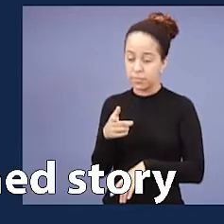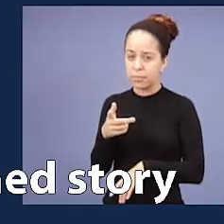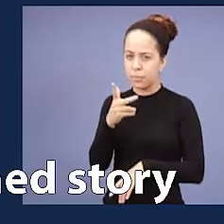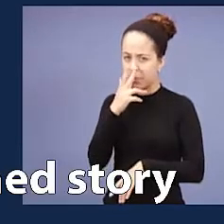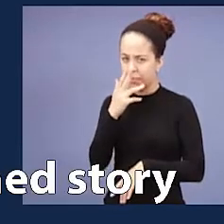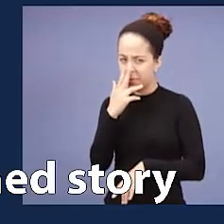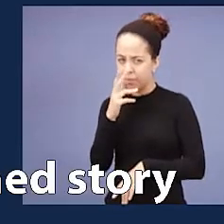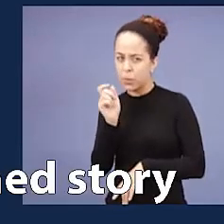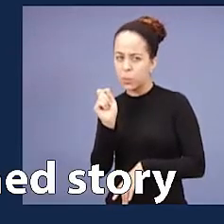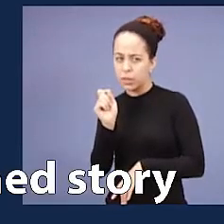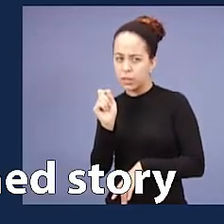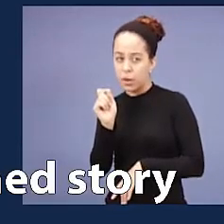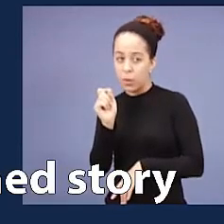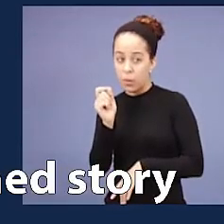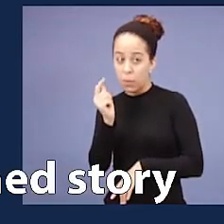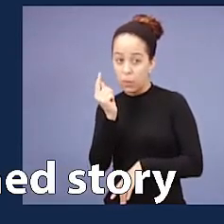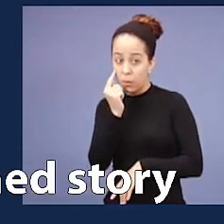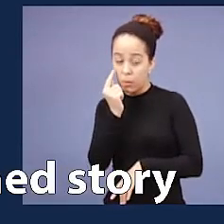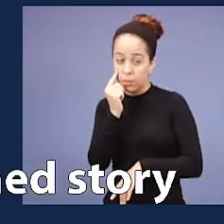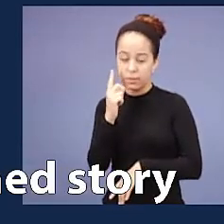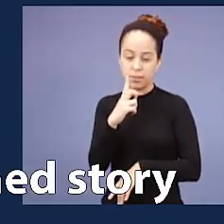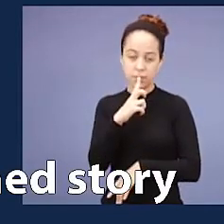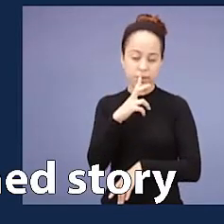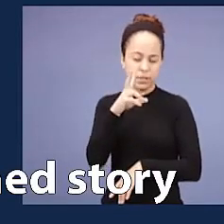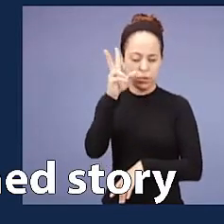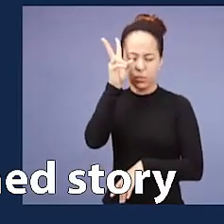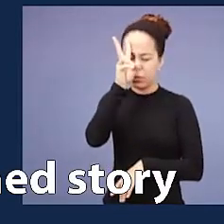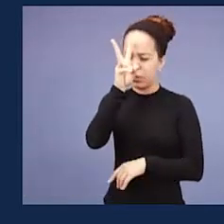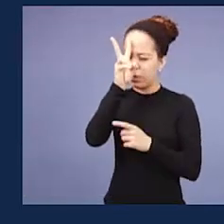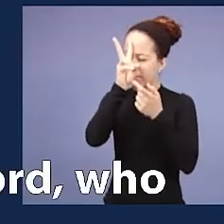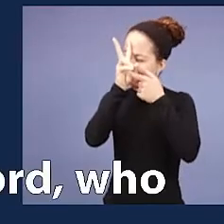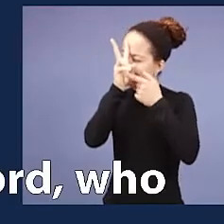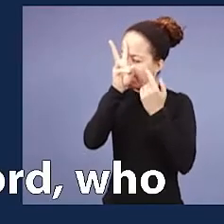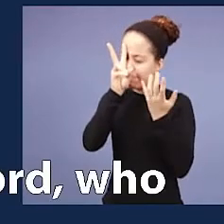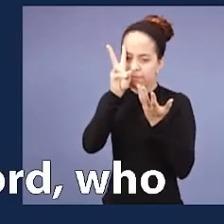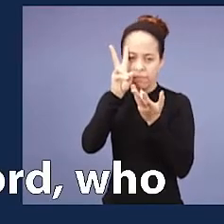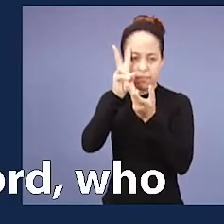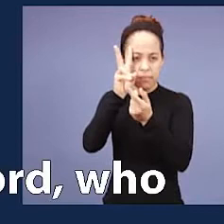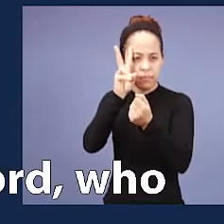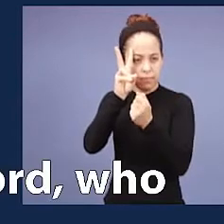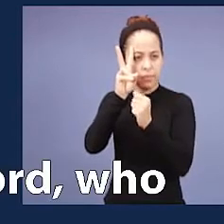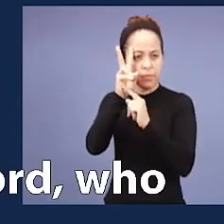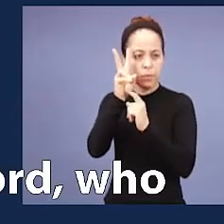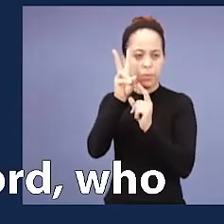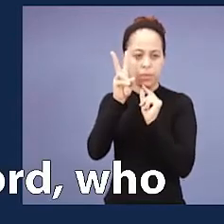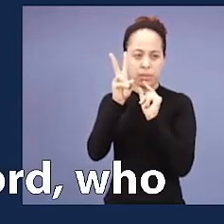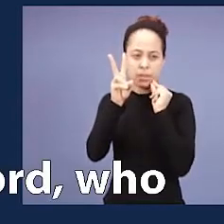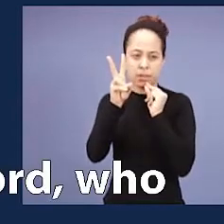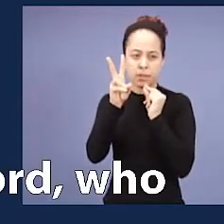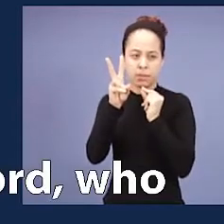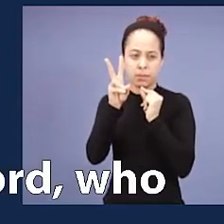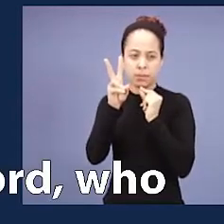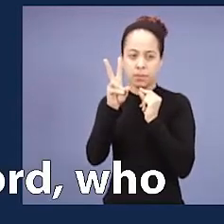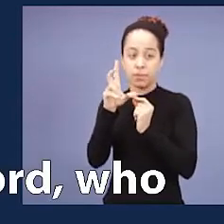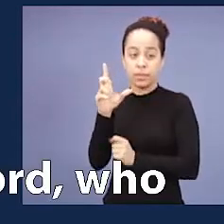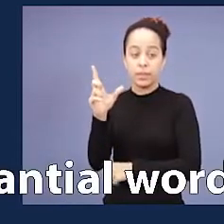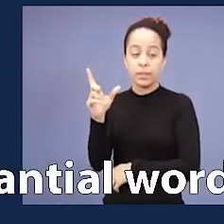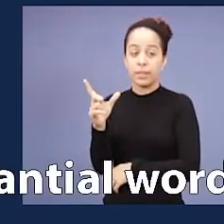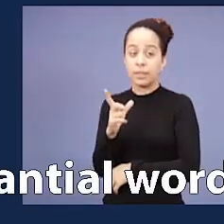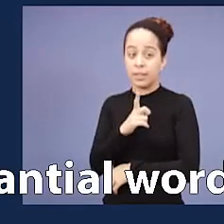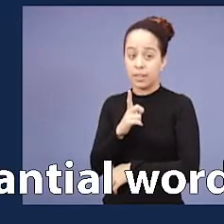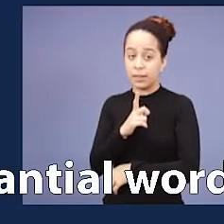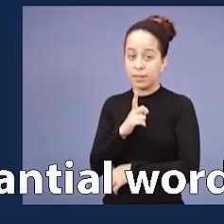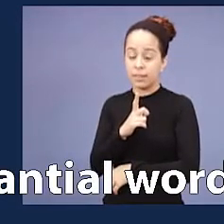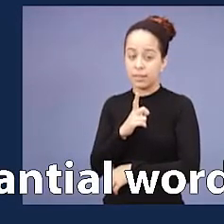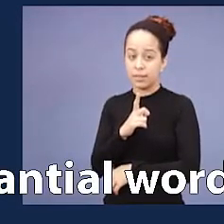através comigo dessa história iluminada e circunstanciada mediante o verbo que